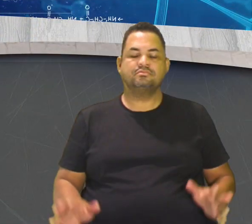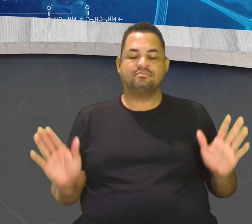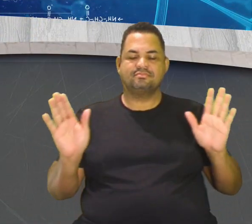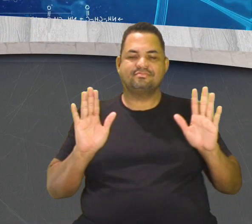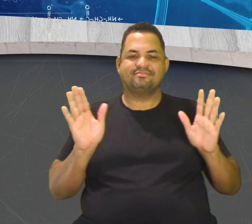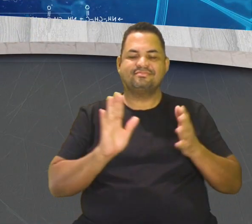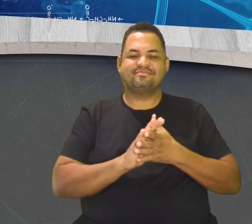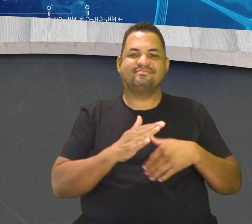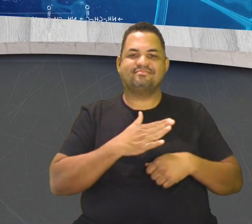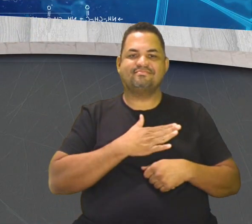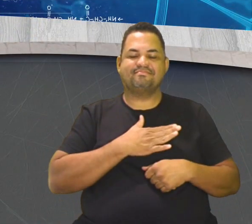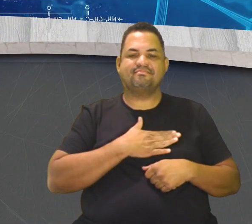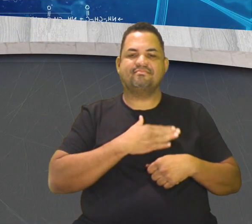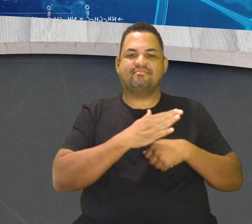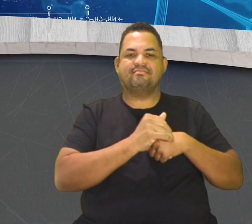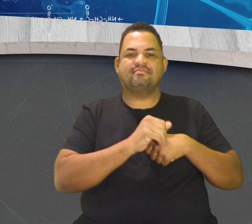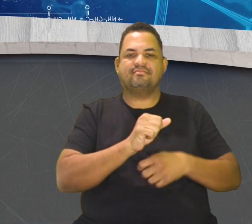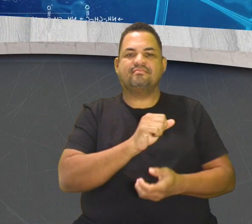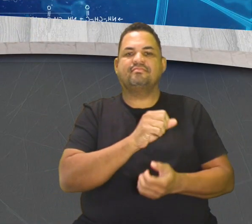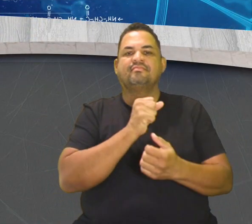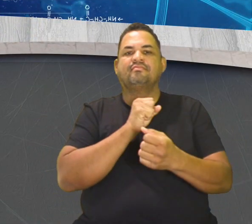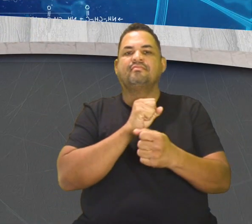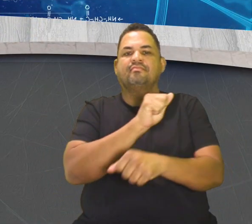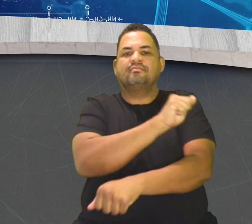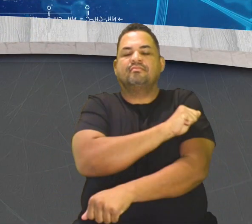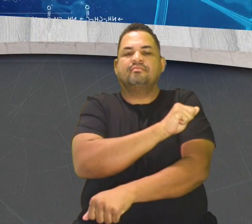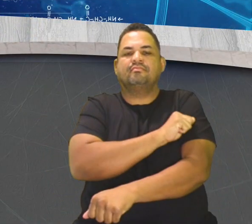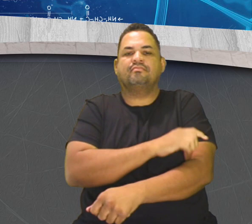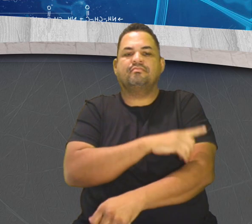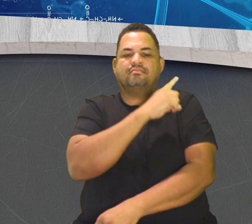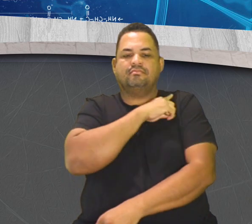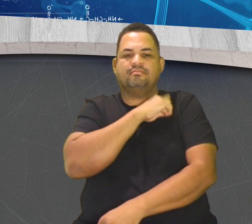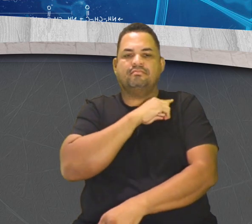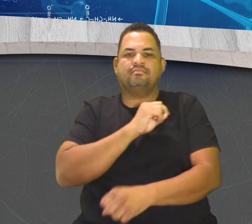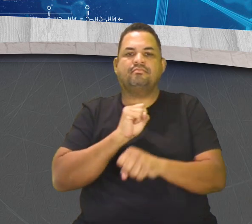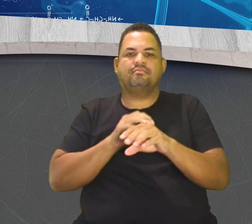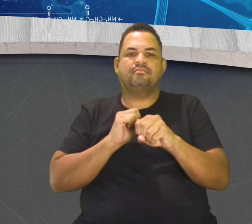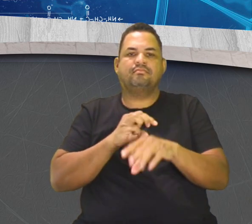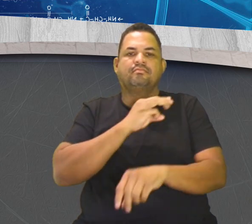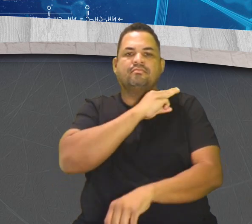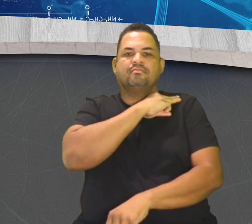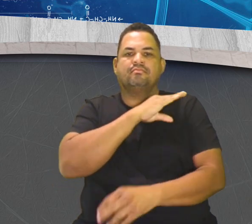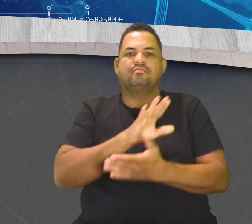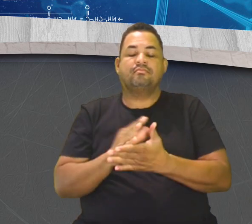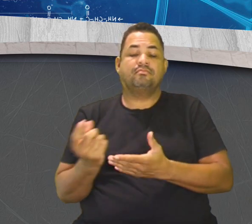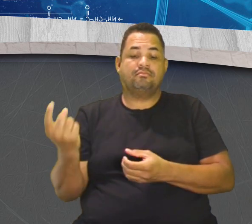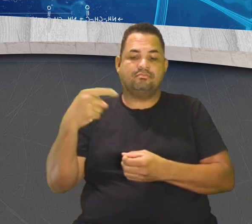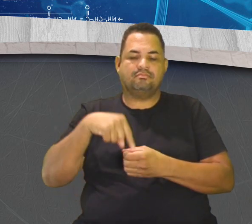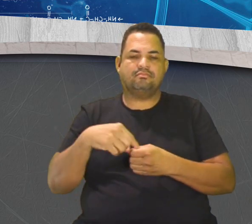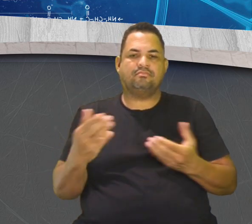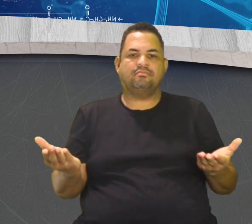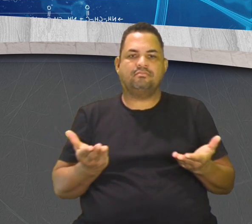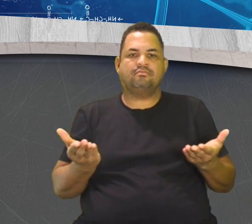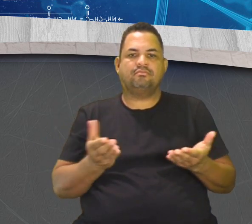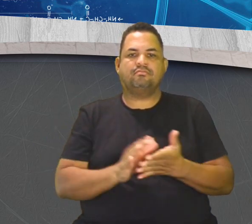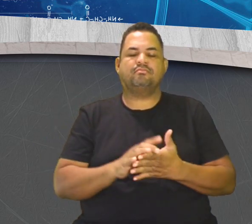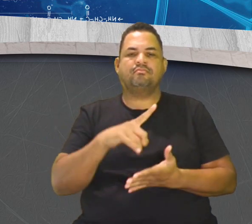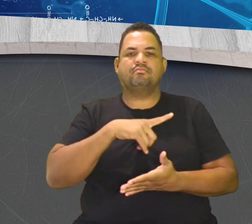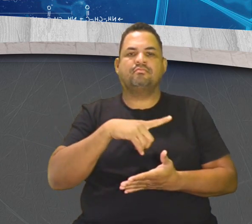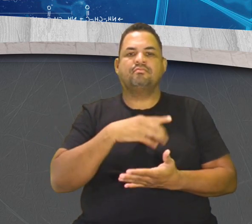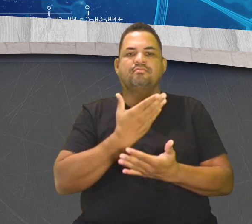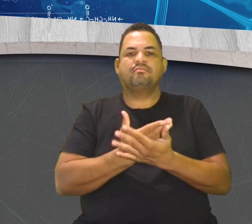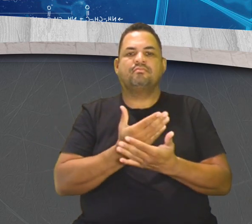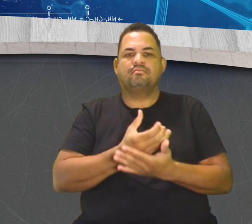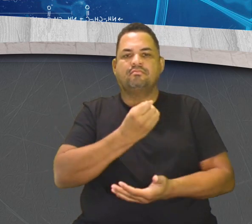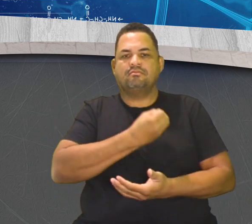Olá, meu caro aluno do primeiro ano do ensino médio. Que bom tê-lo aqui de volta. Olha, hoje nós temos a aula